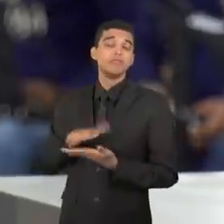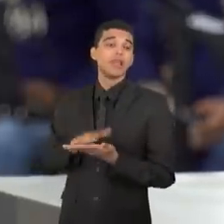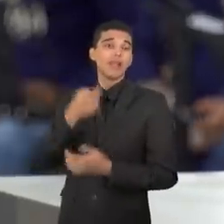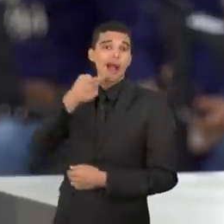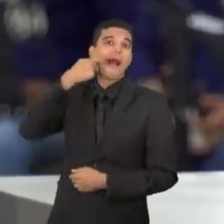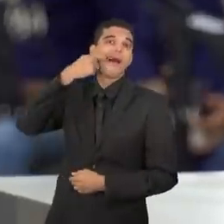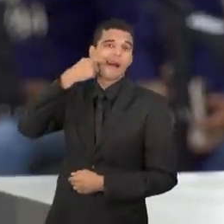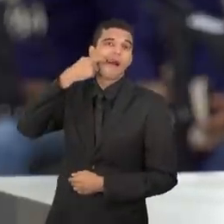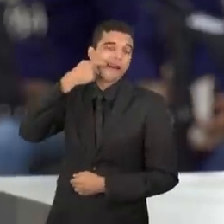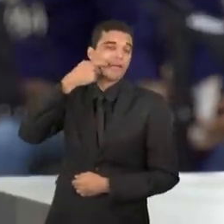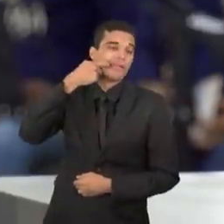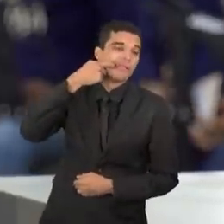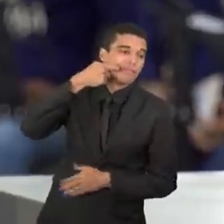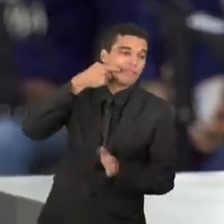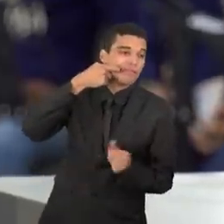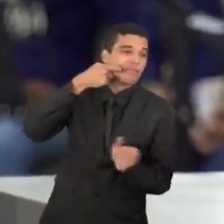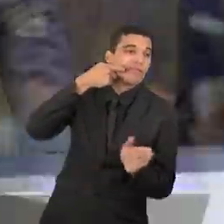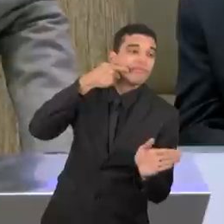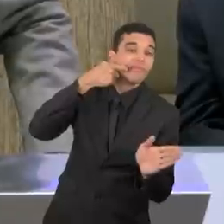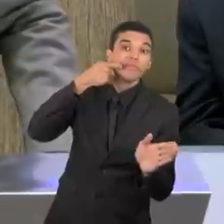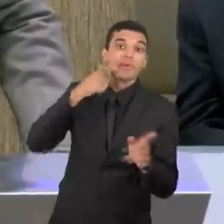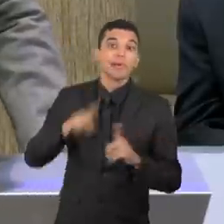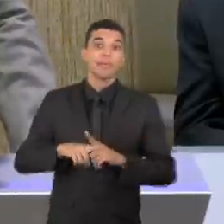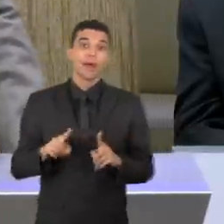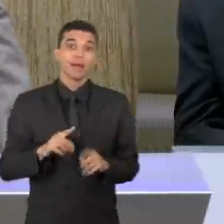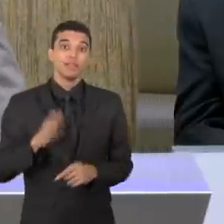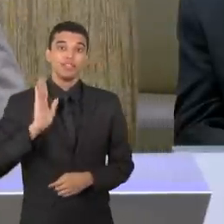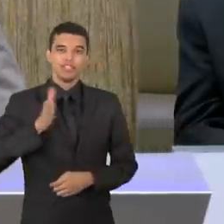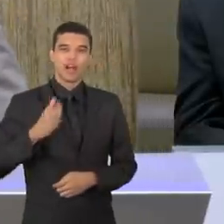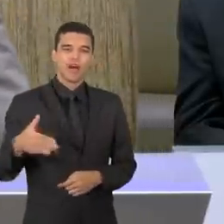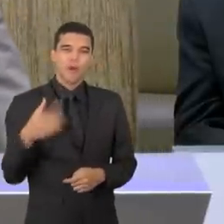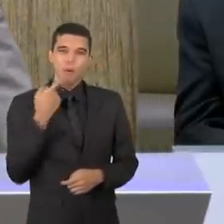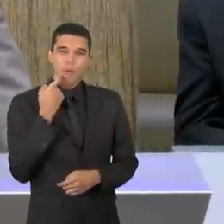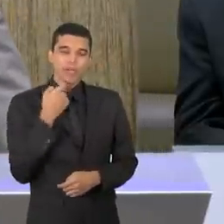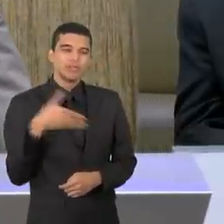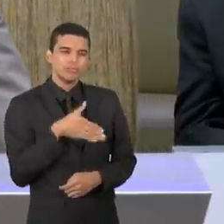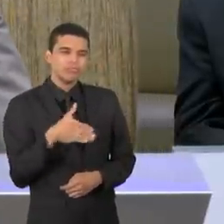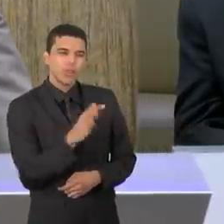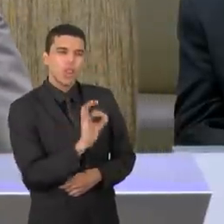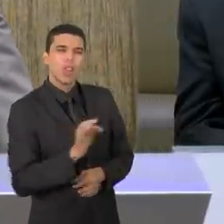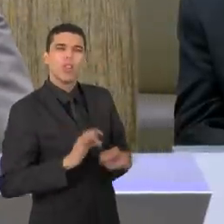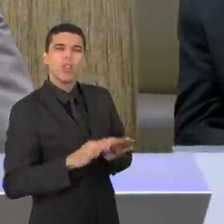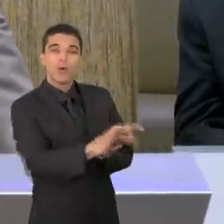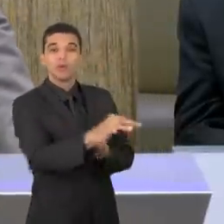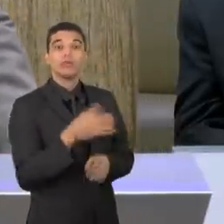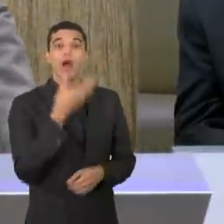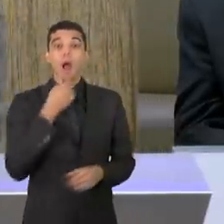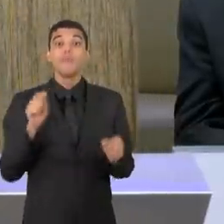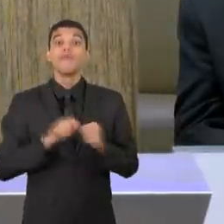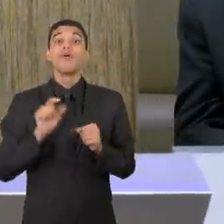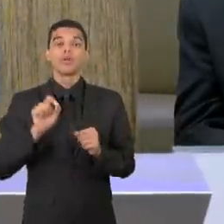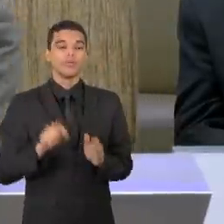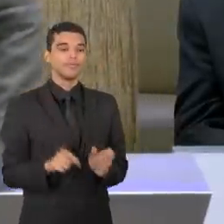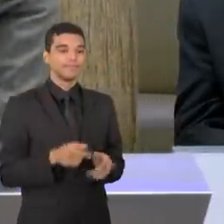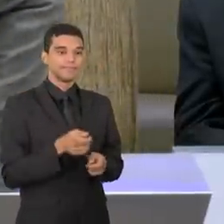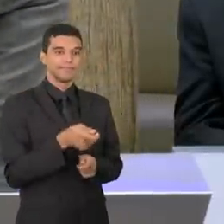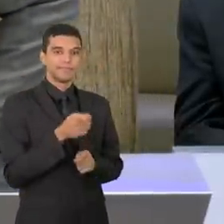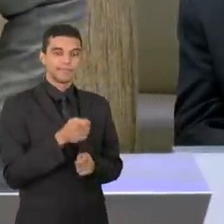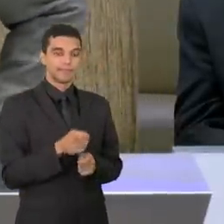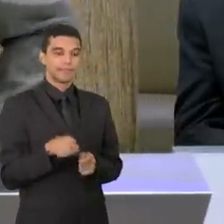Aleluia. Joel estava mostrando isso à nação de